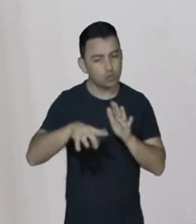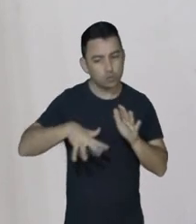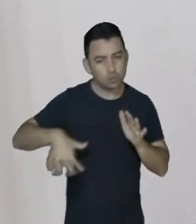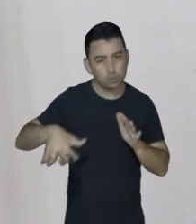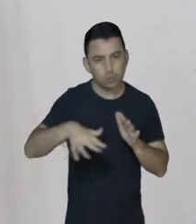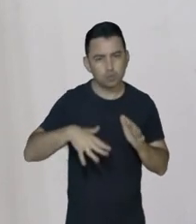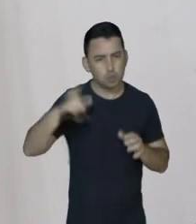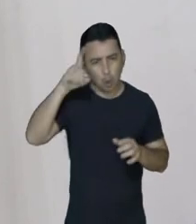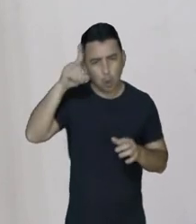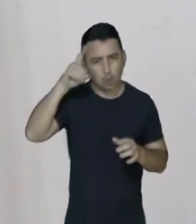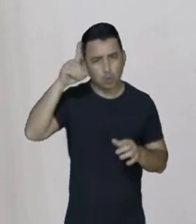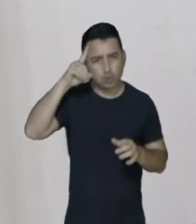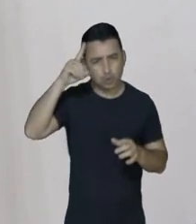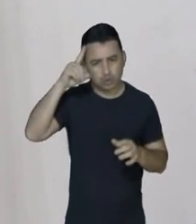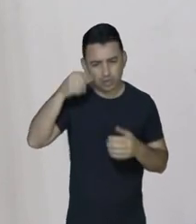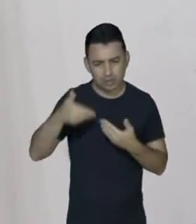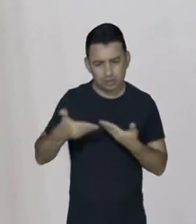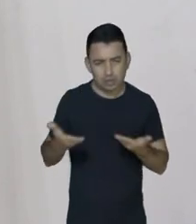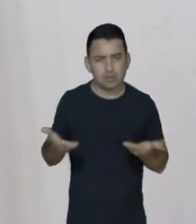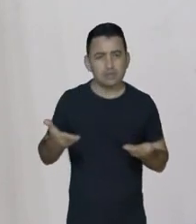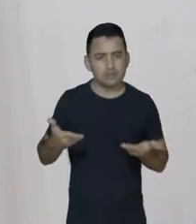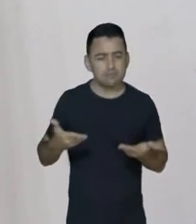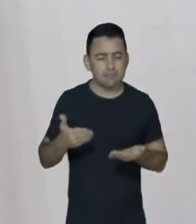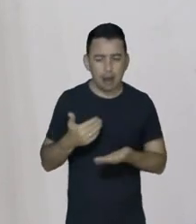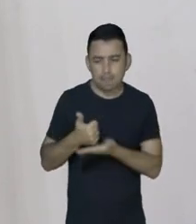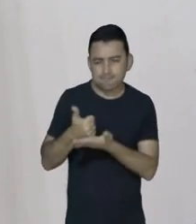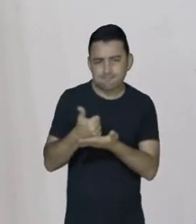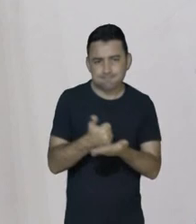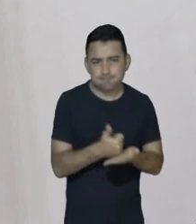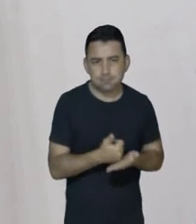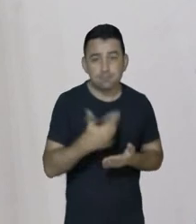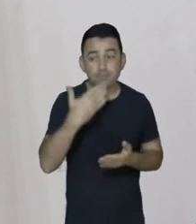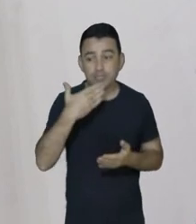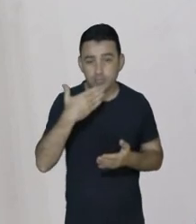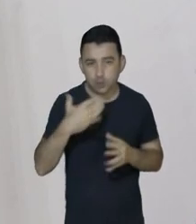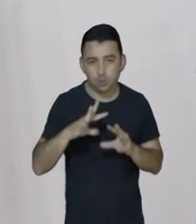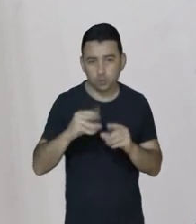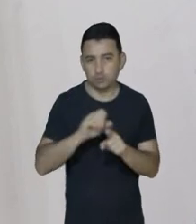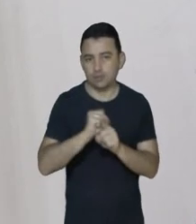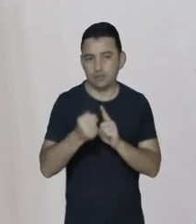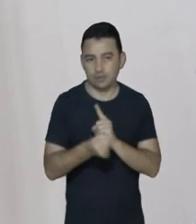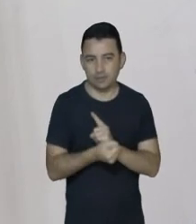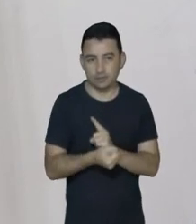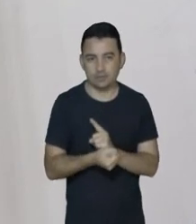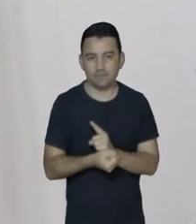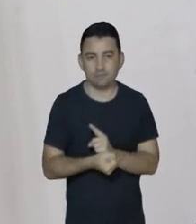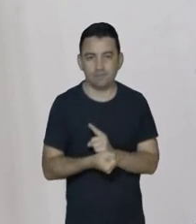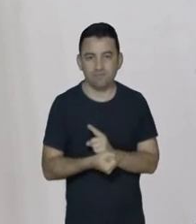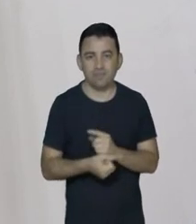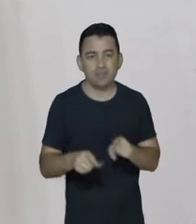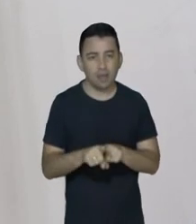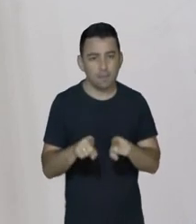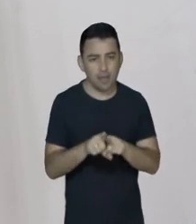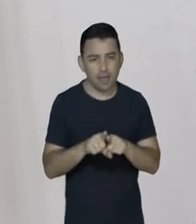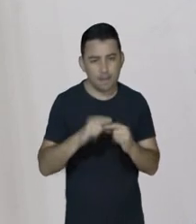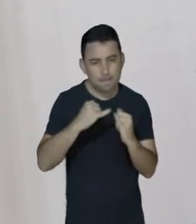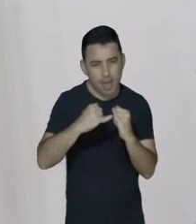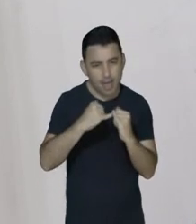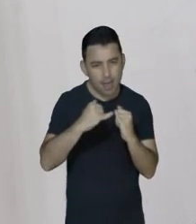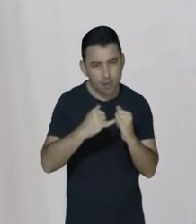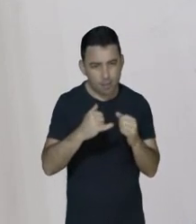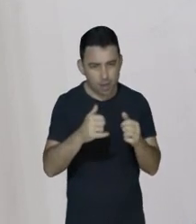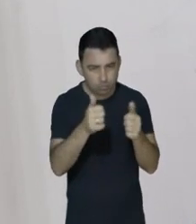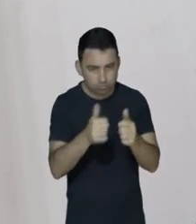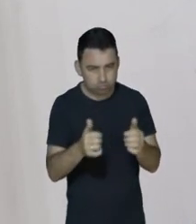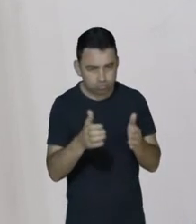dia sustentam os anseios da sociedade e são a força dela. Ao meio do troféu, duas faces em